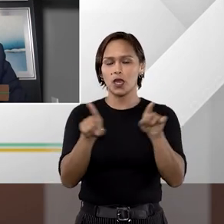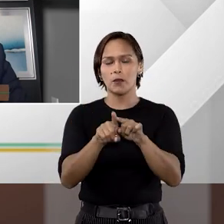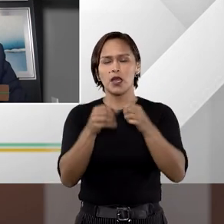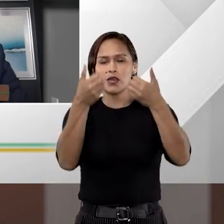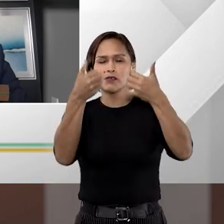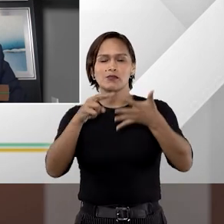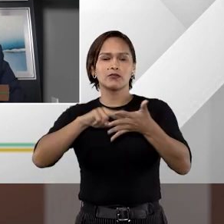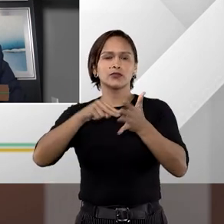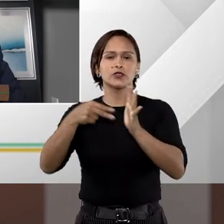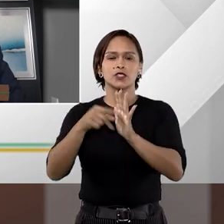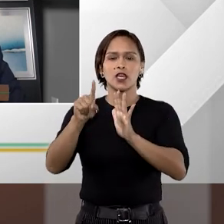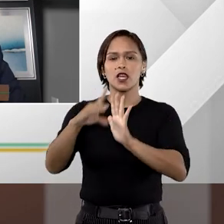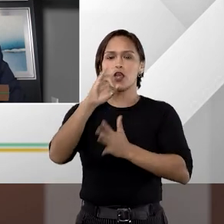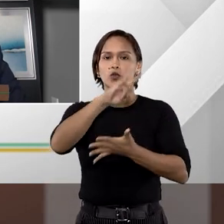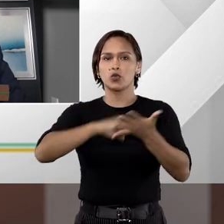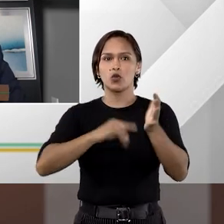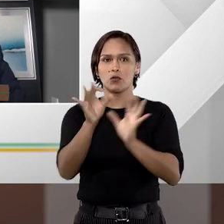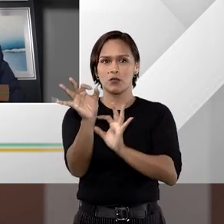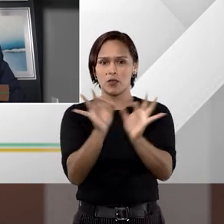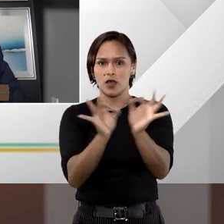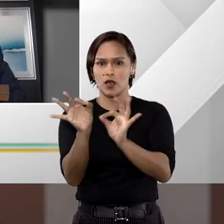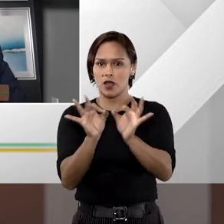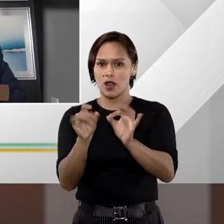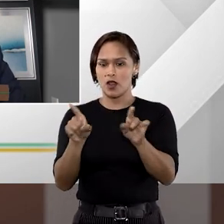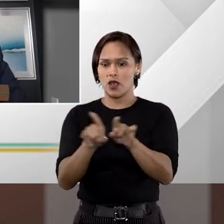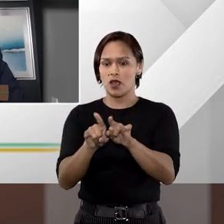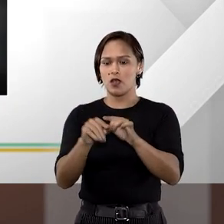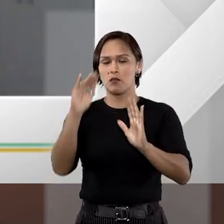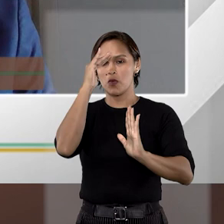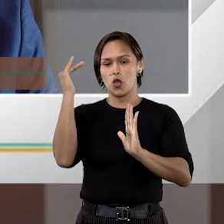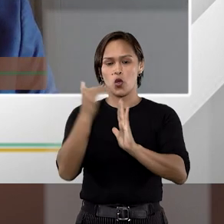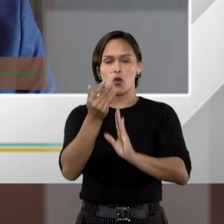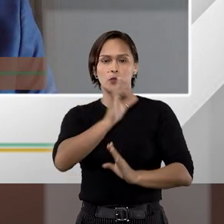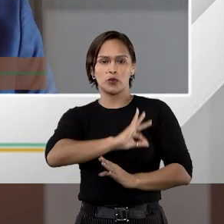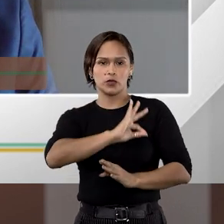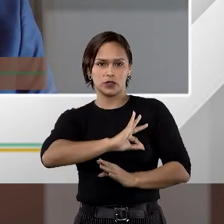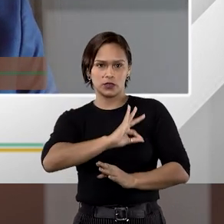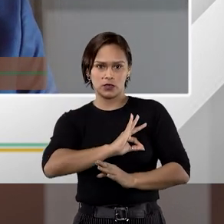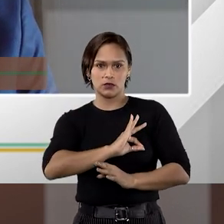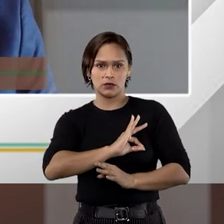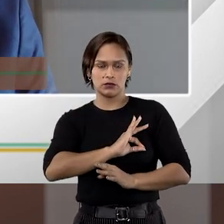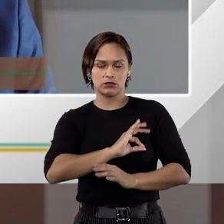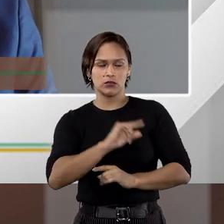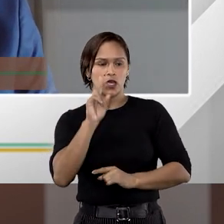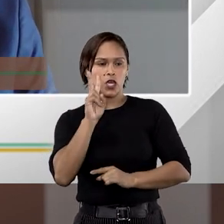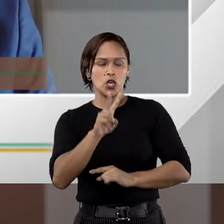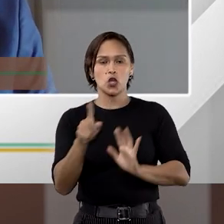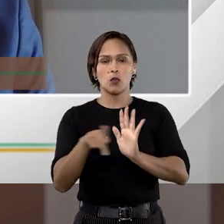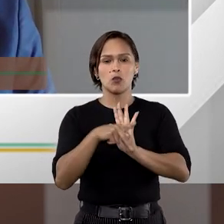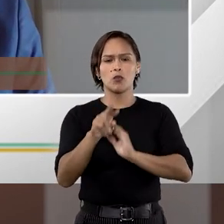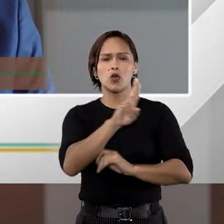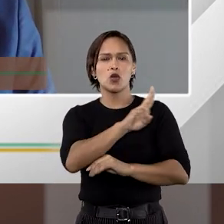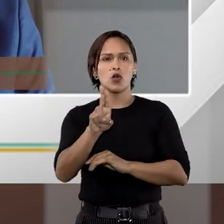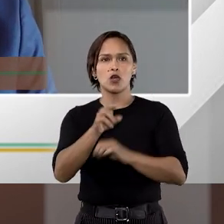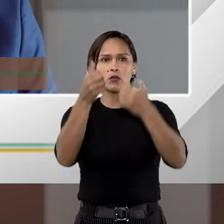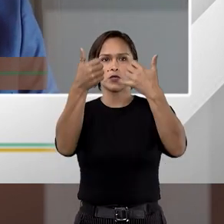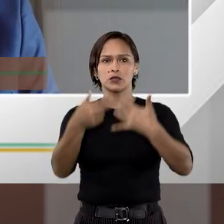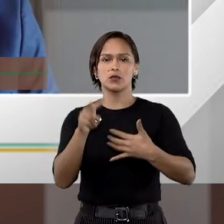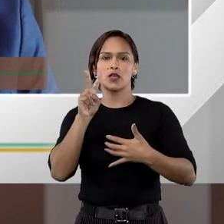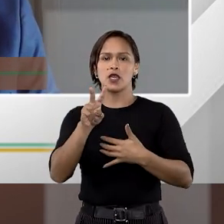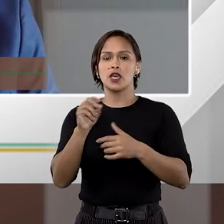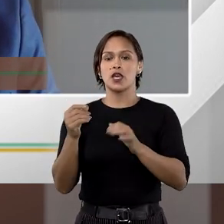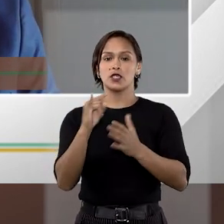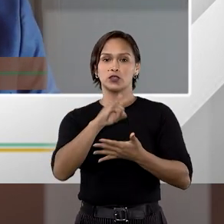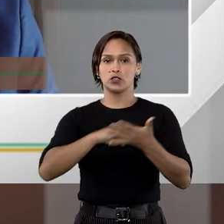circunstanciado ele é o documento elaborado pela pela autoridade policial né E como o próprio nome indica